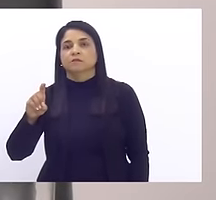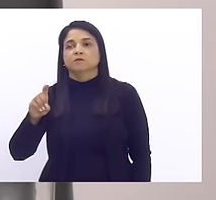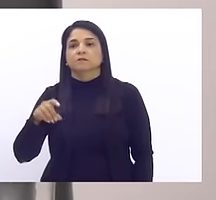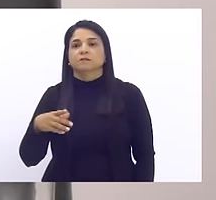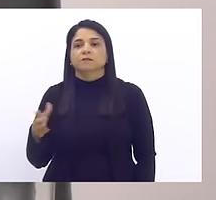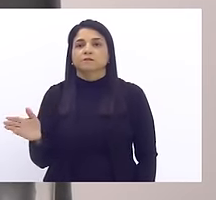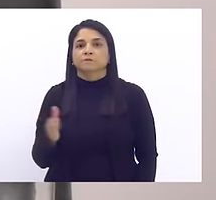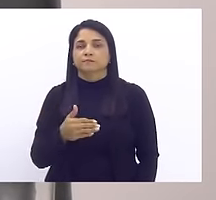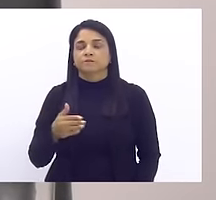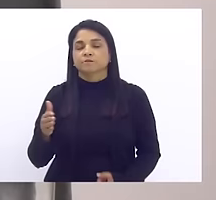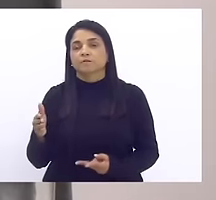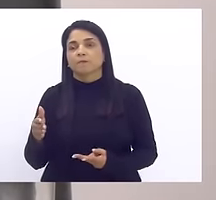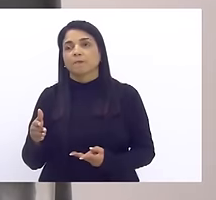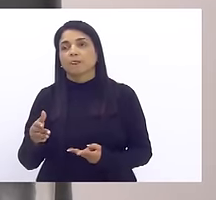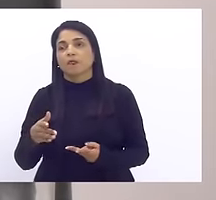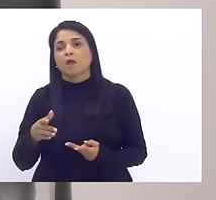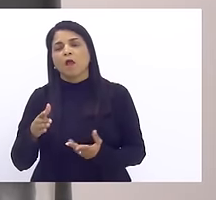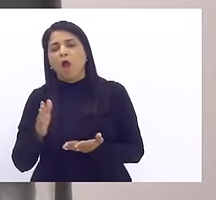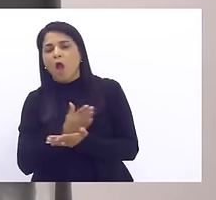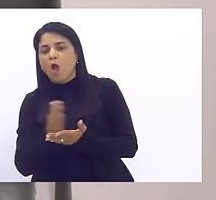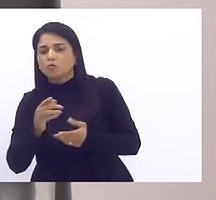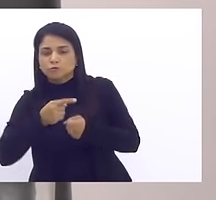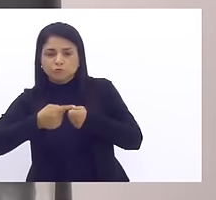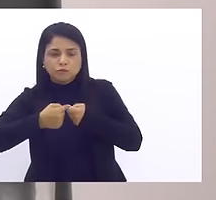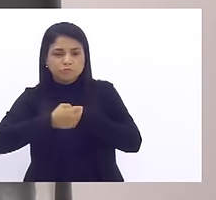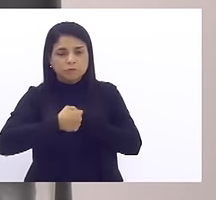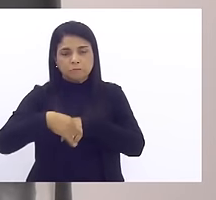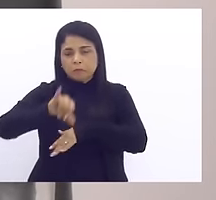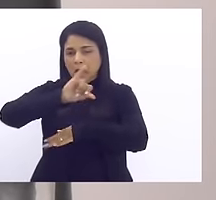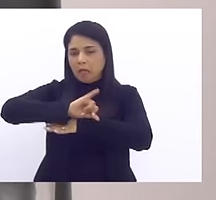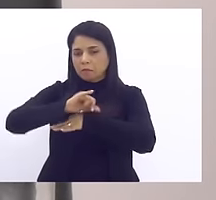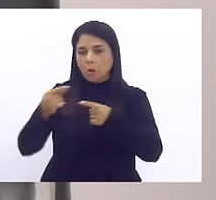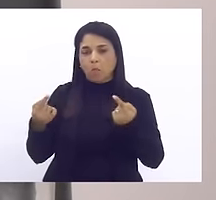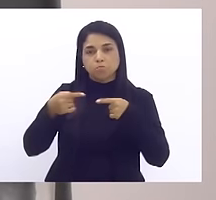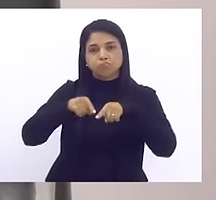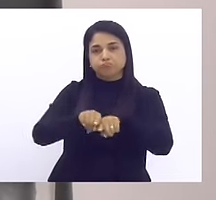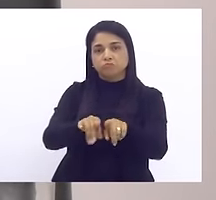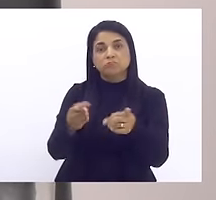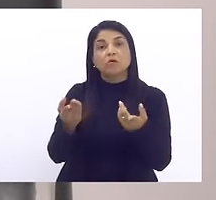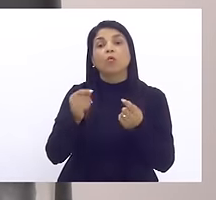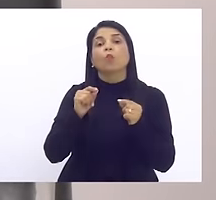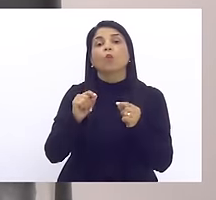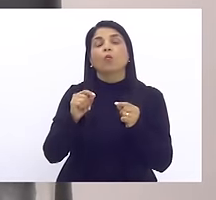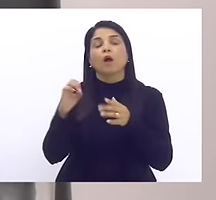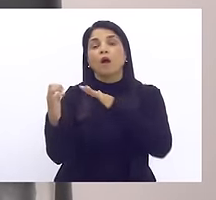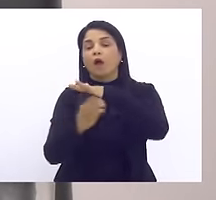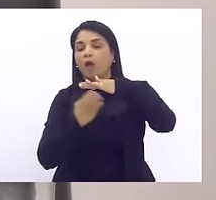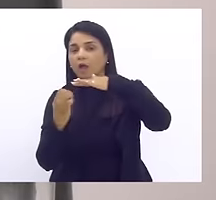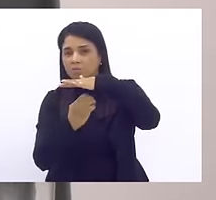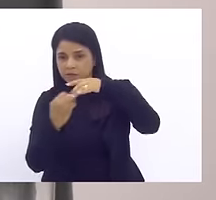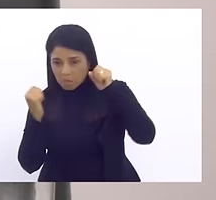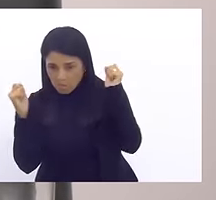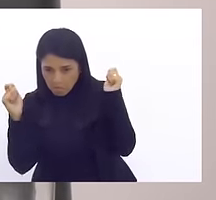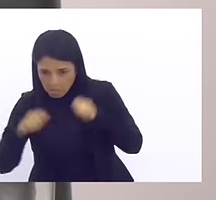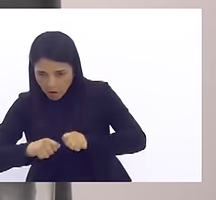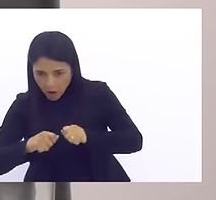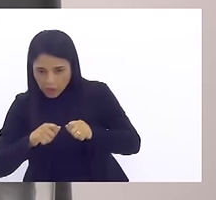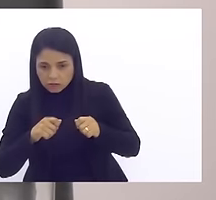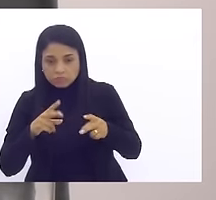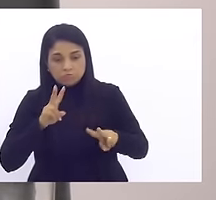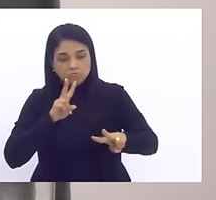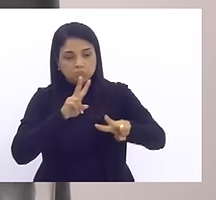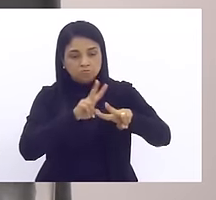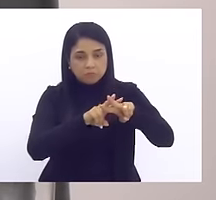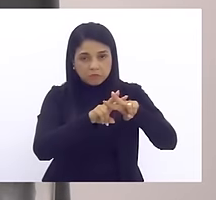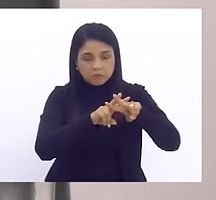não fazem parte da capital a empresa pode apreender veículo e receber